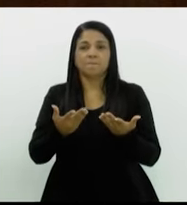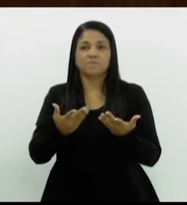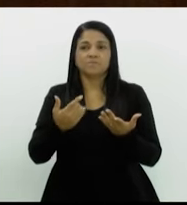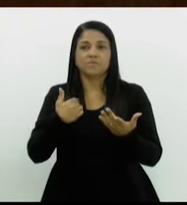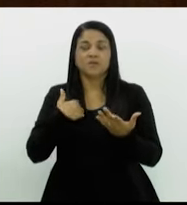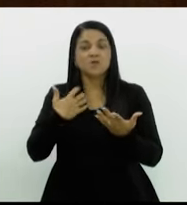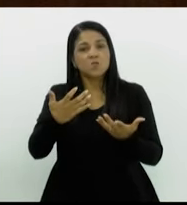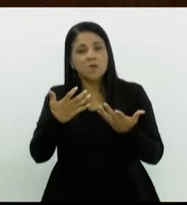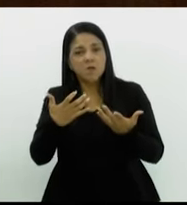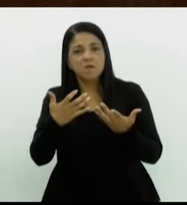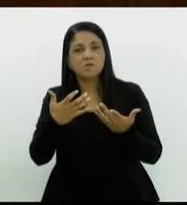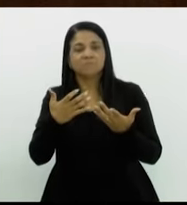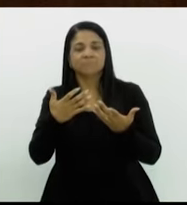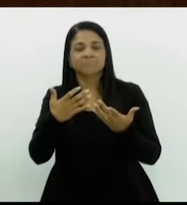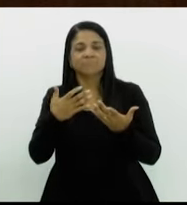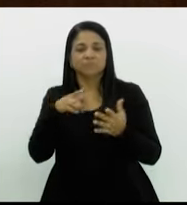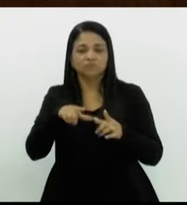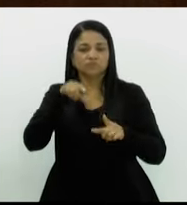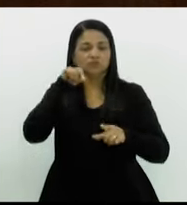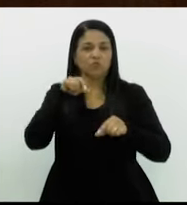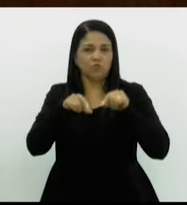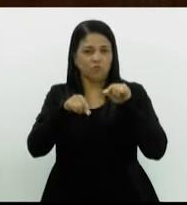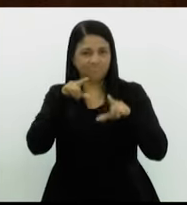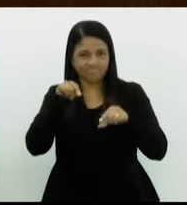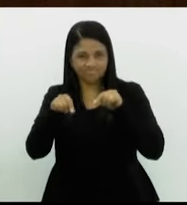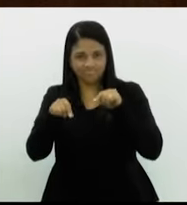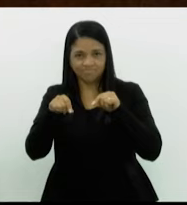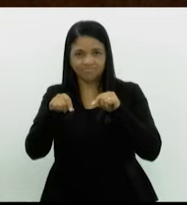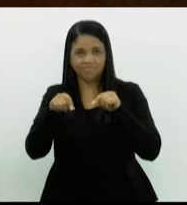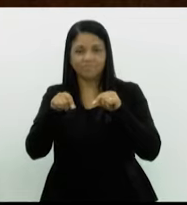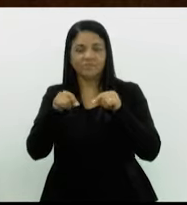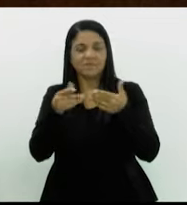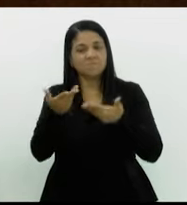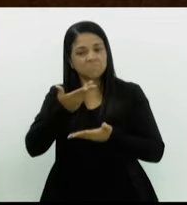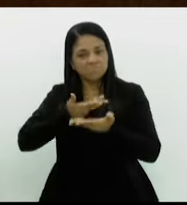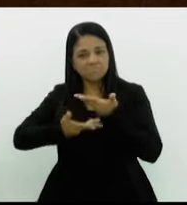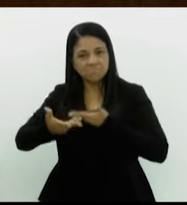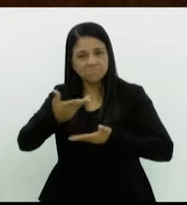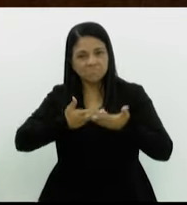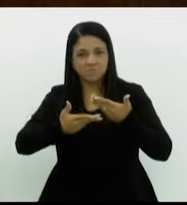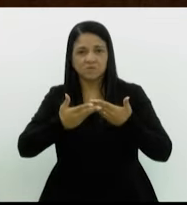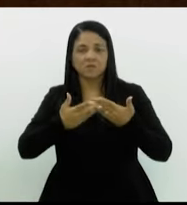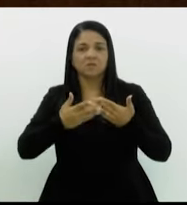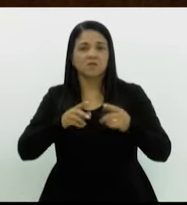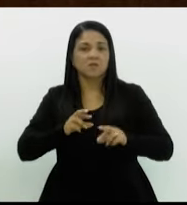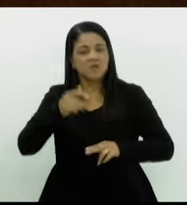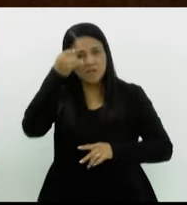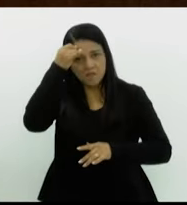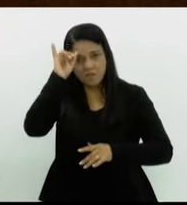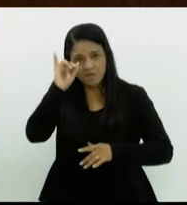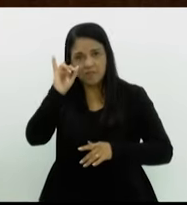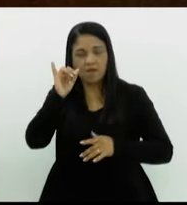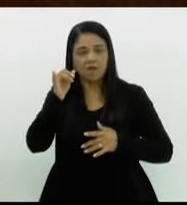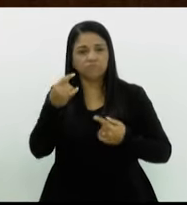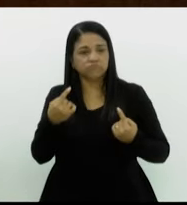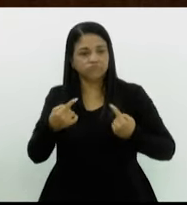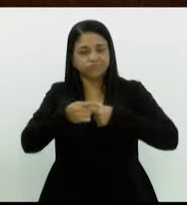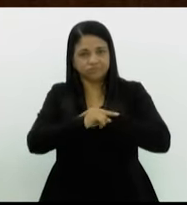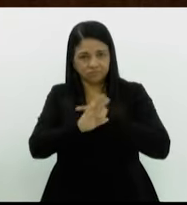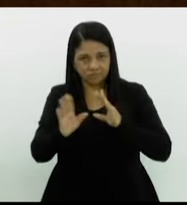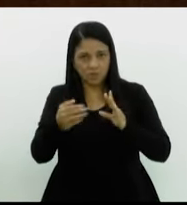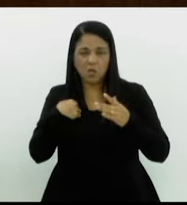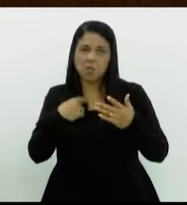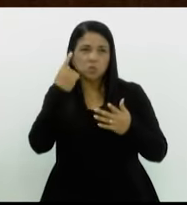conciliar do que fazer uma guerra de opostos. Eu não sei se ele está com emenda já.